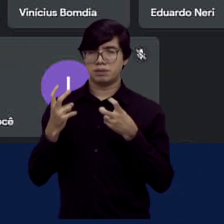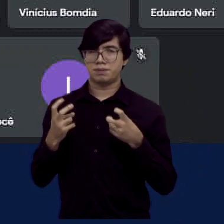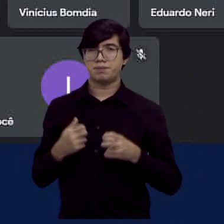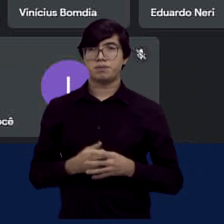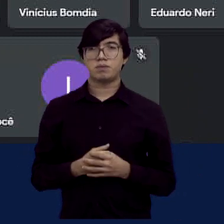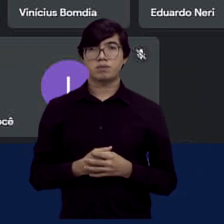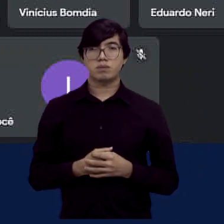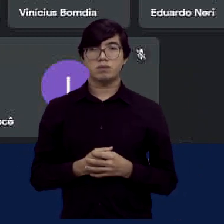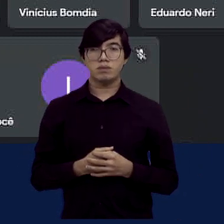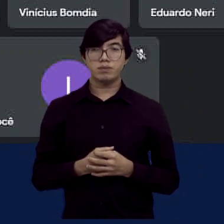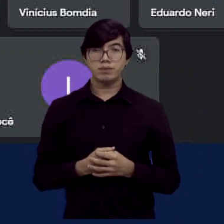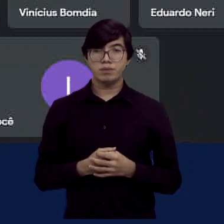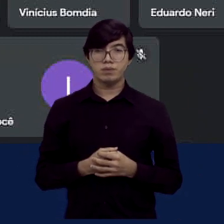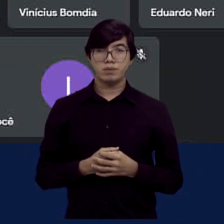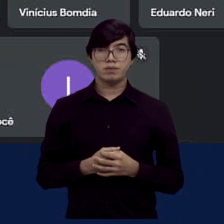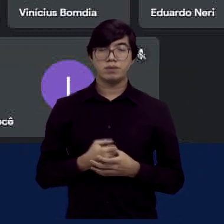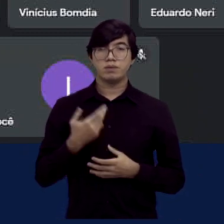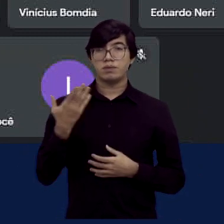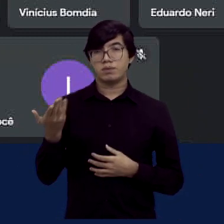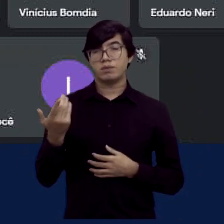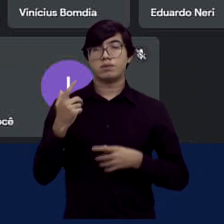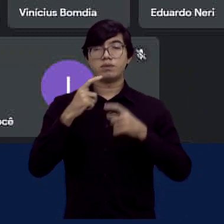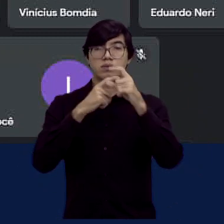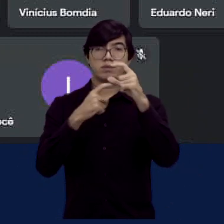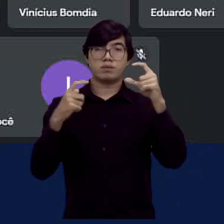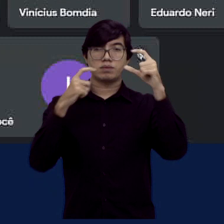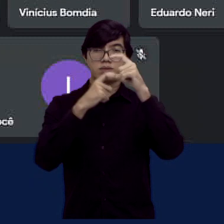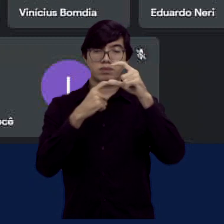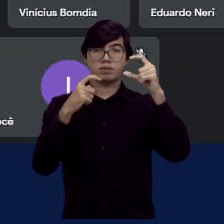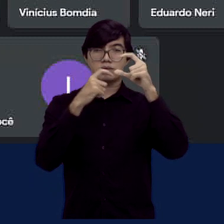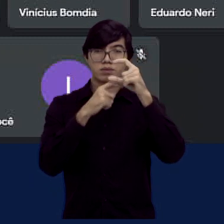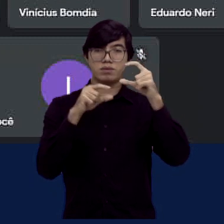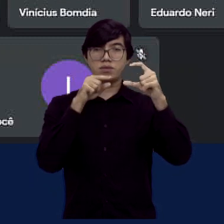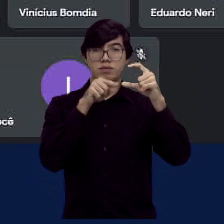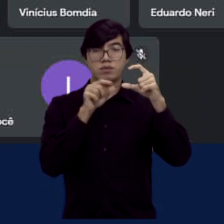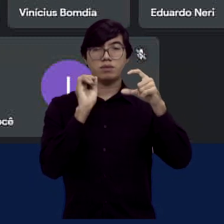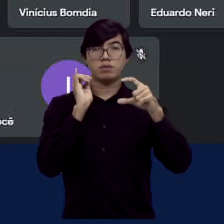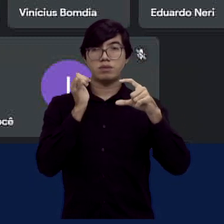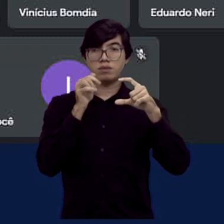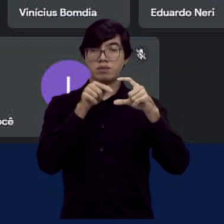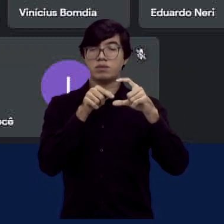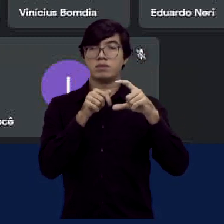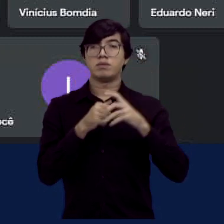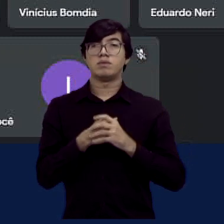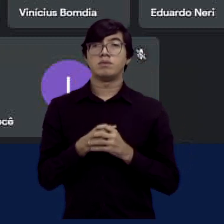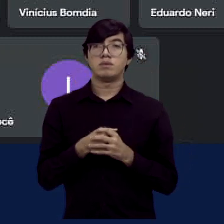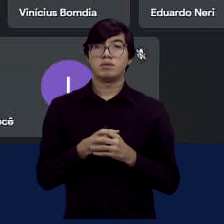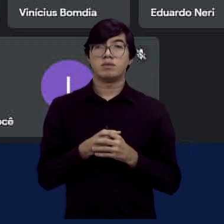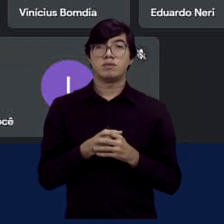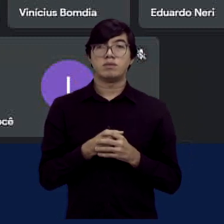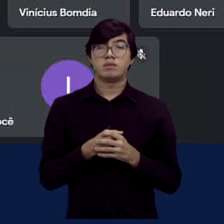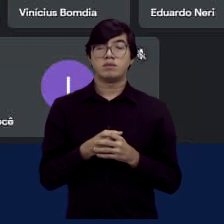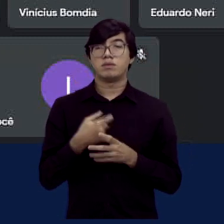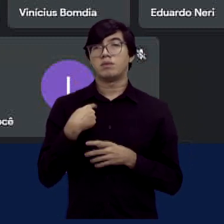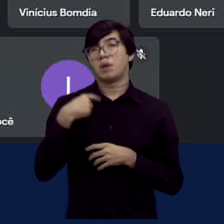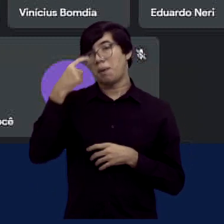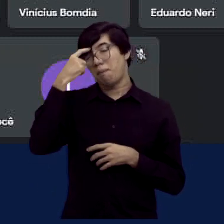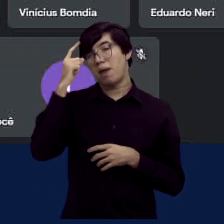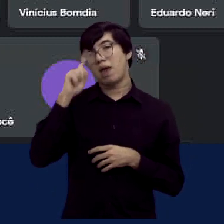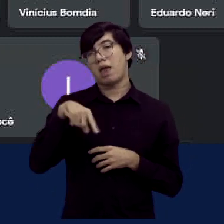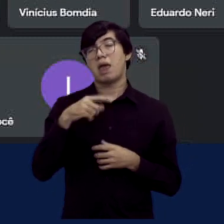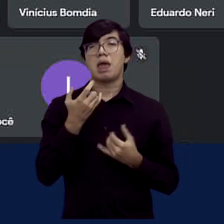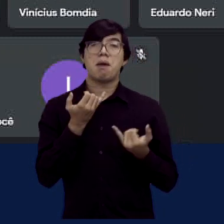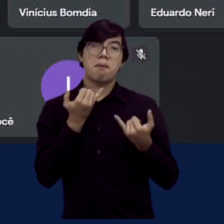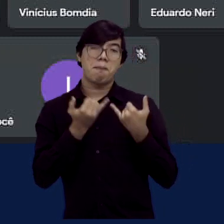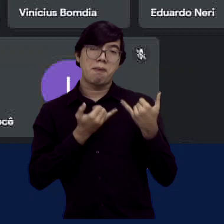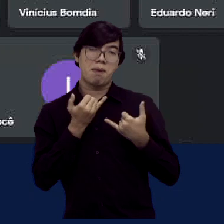caso das histórias em quadrinhos, a gente tem a perspectiva que é só entretenimento, né? Como lá